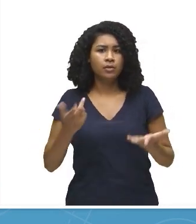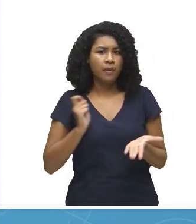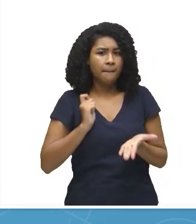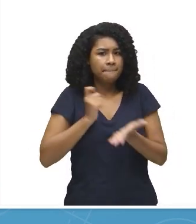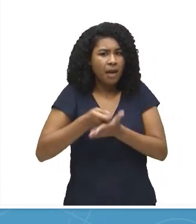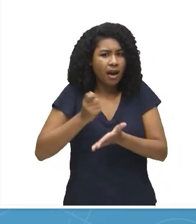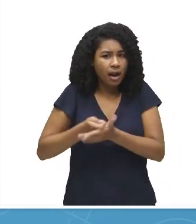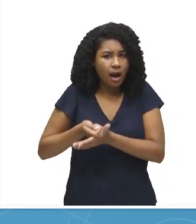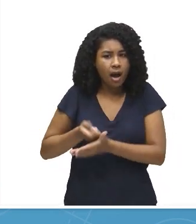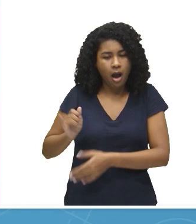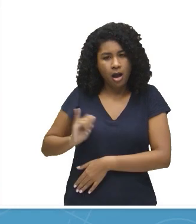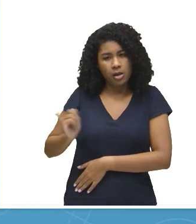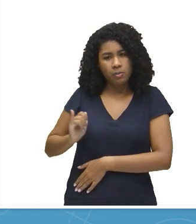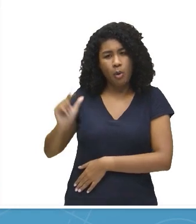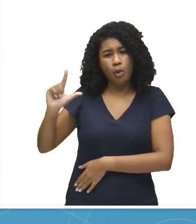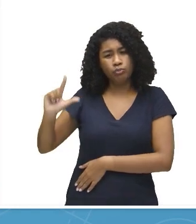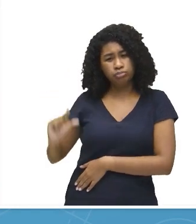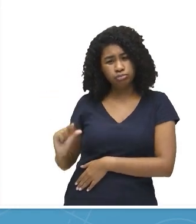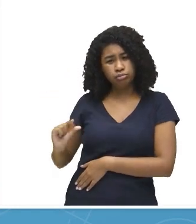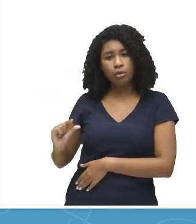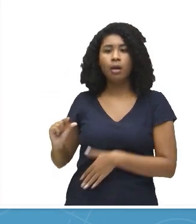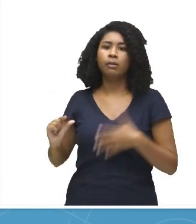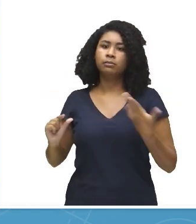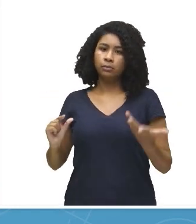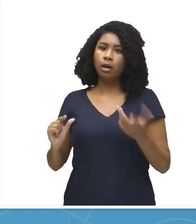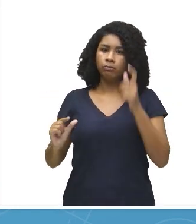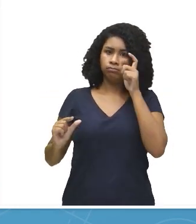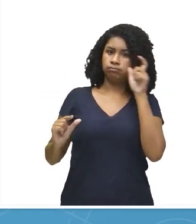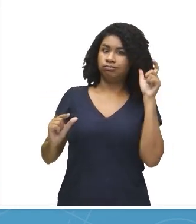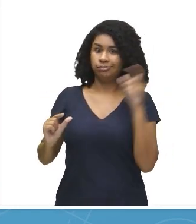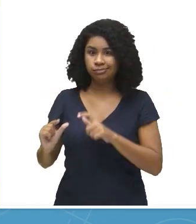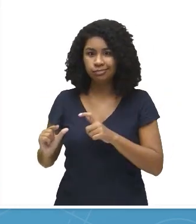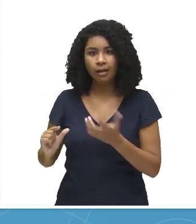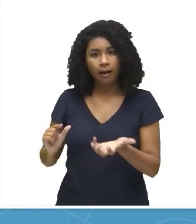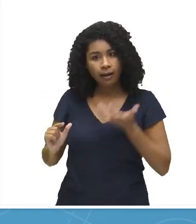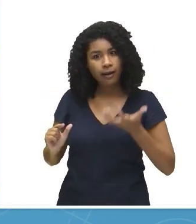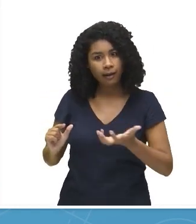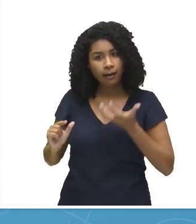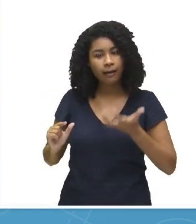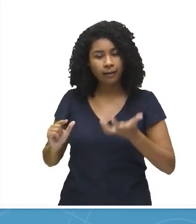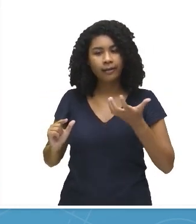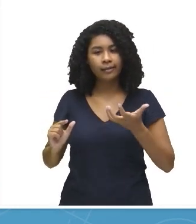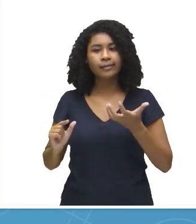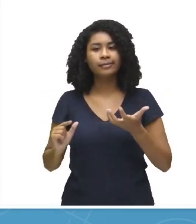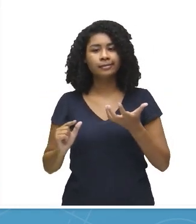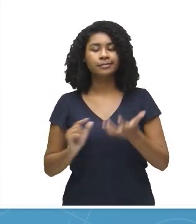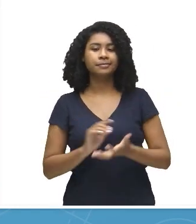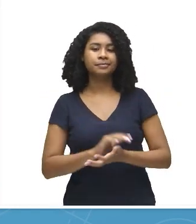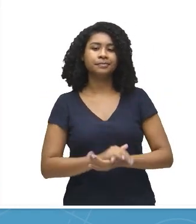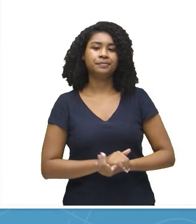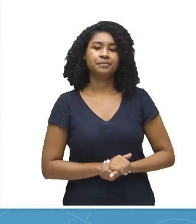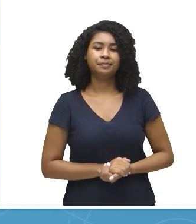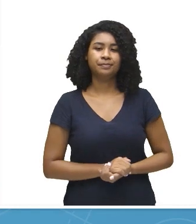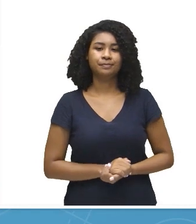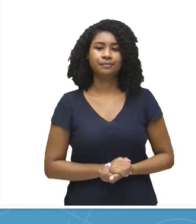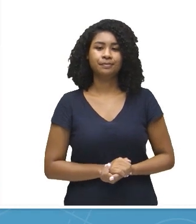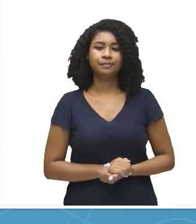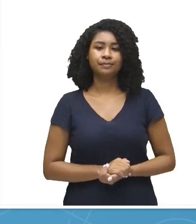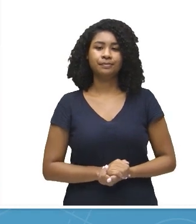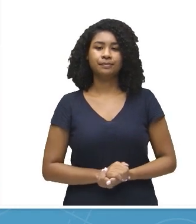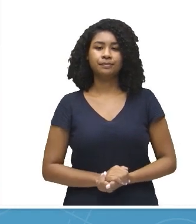imposto, então isso também acaba sendo um atrativo para essas empresas que vêm de